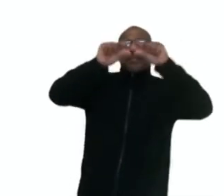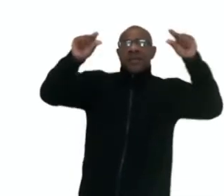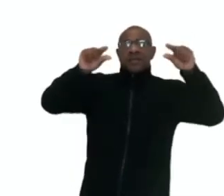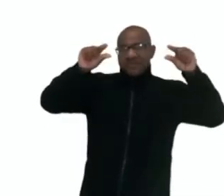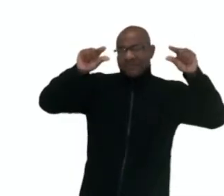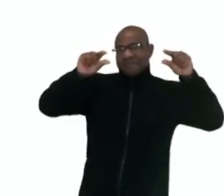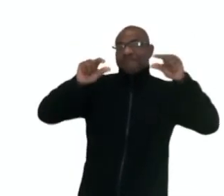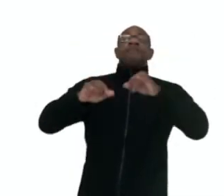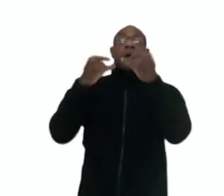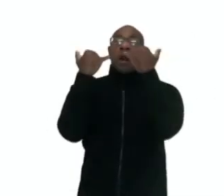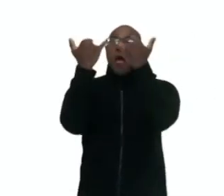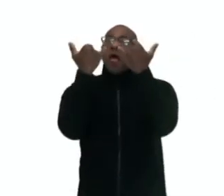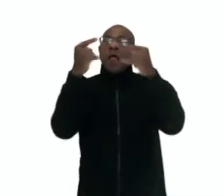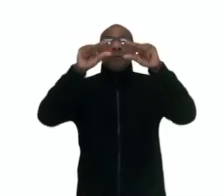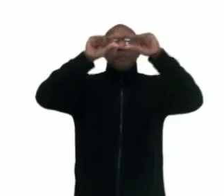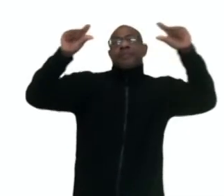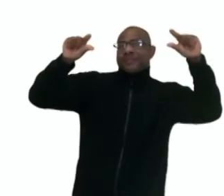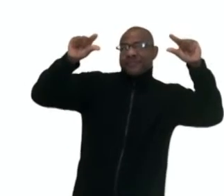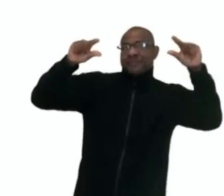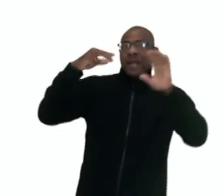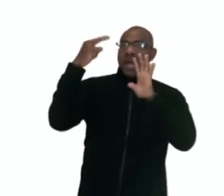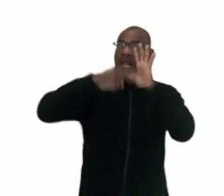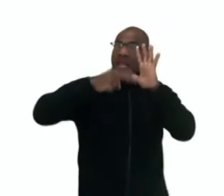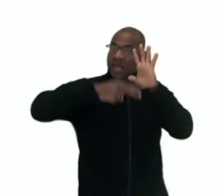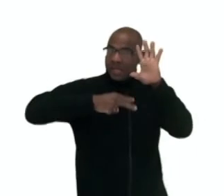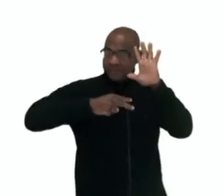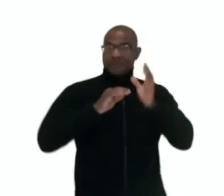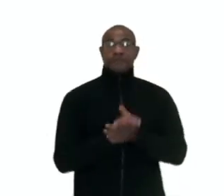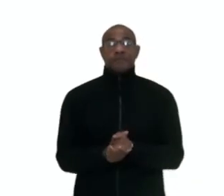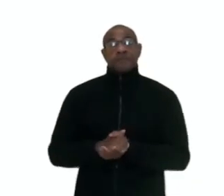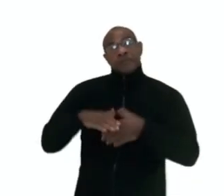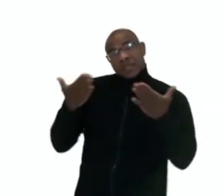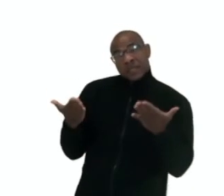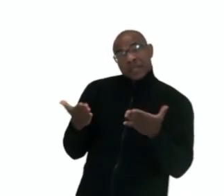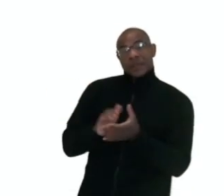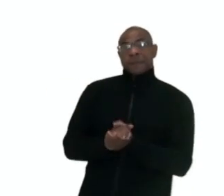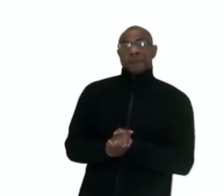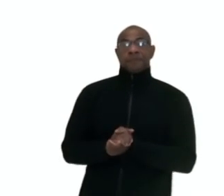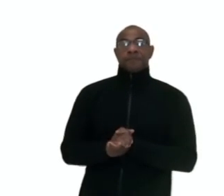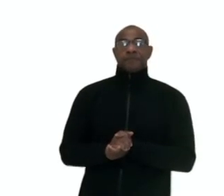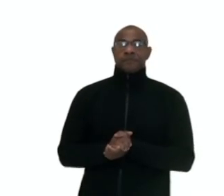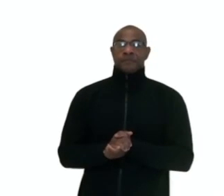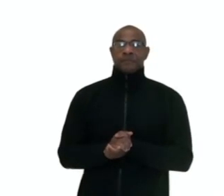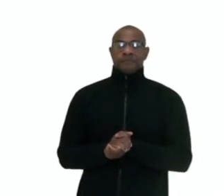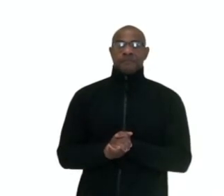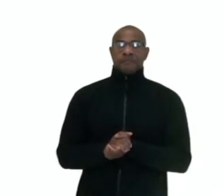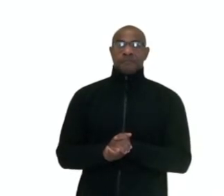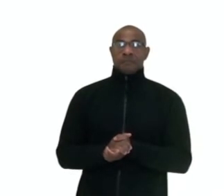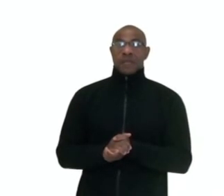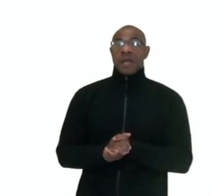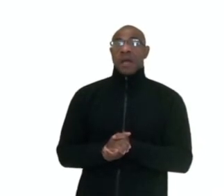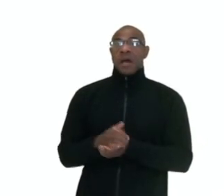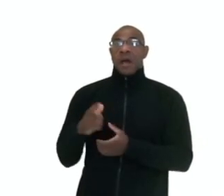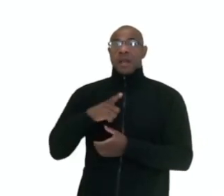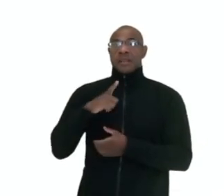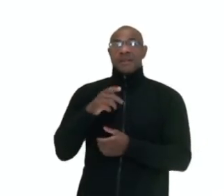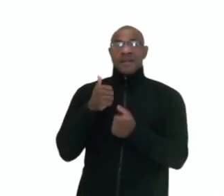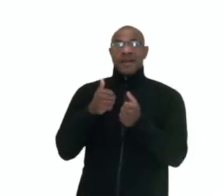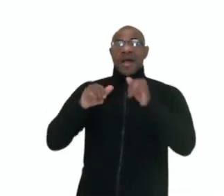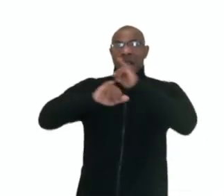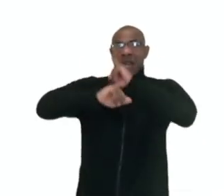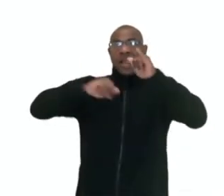chamada que atrai o público para ler a notícia. Na notícia que estamos acompanhando aqui, ó,